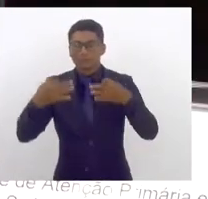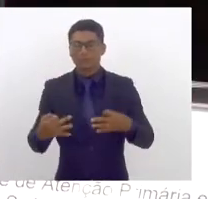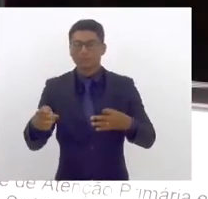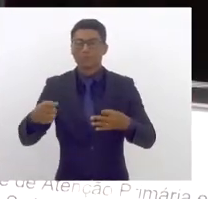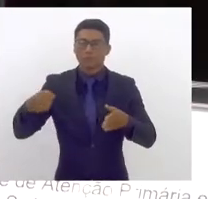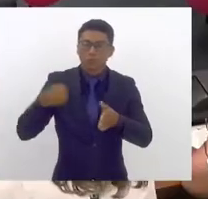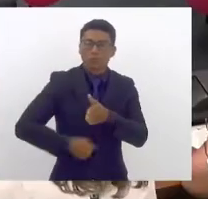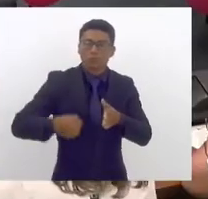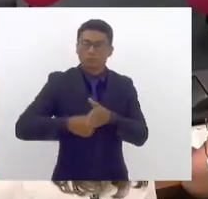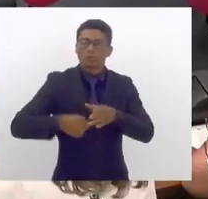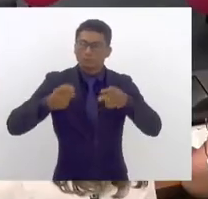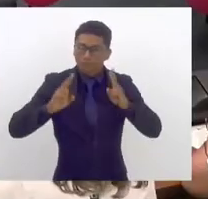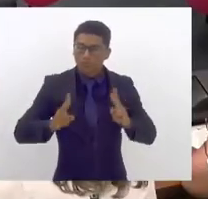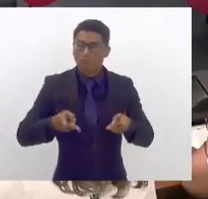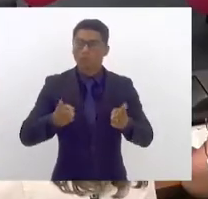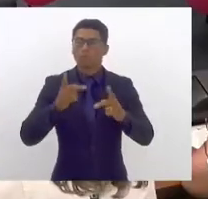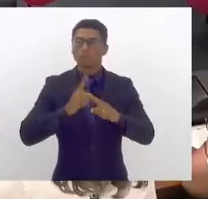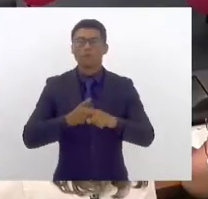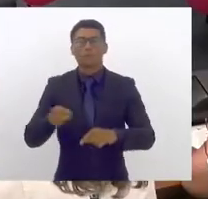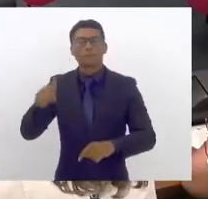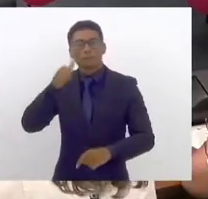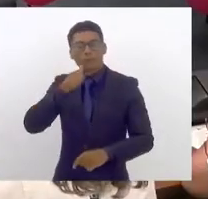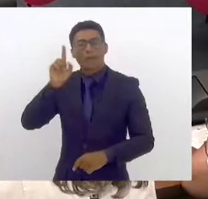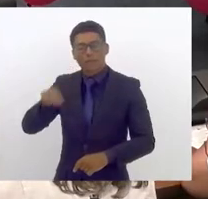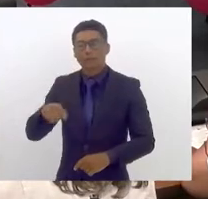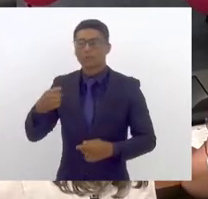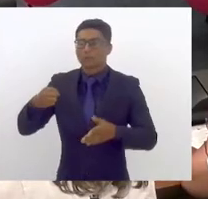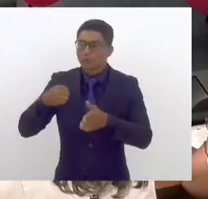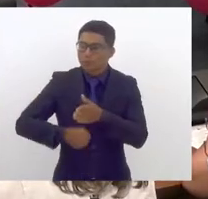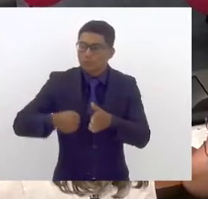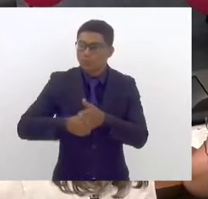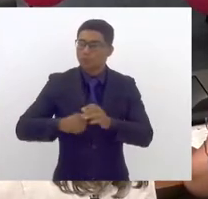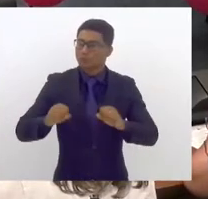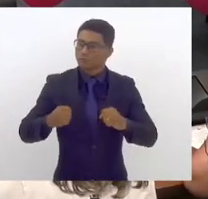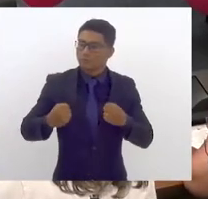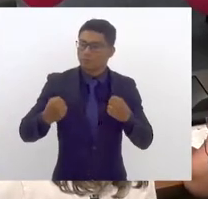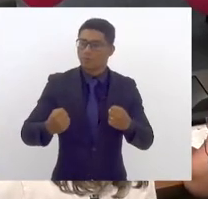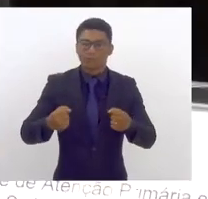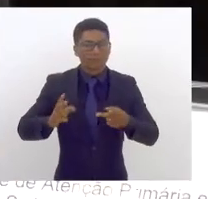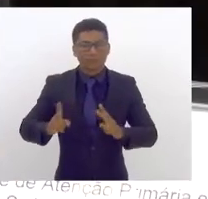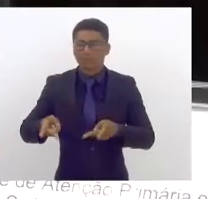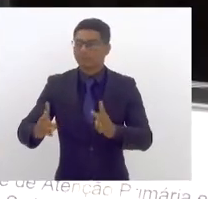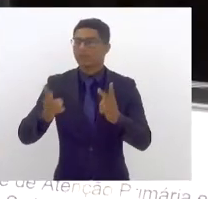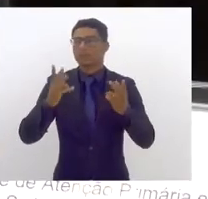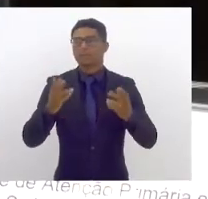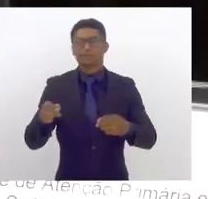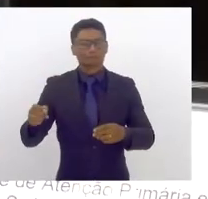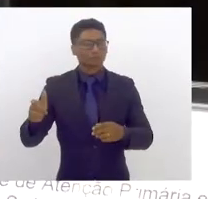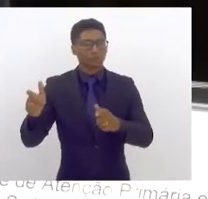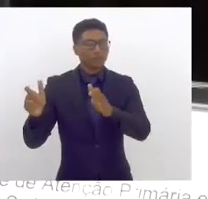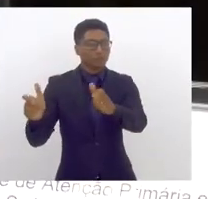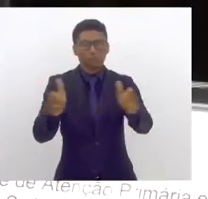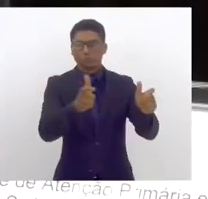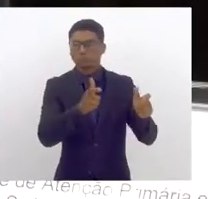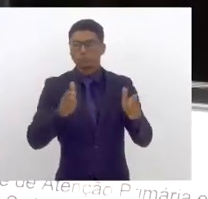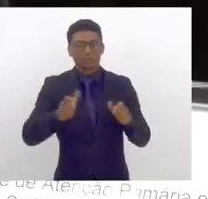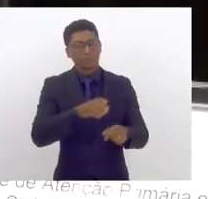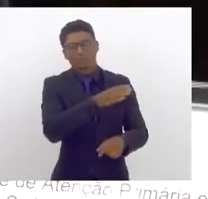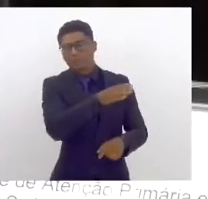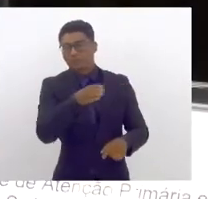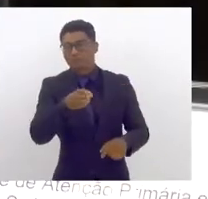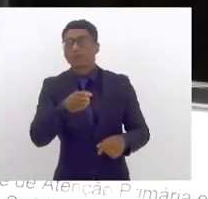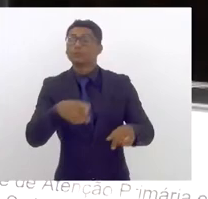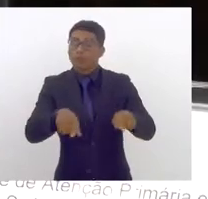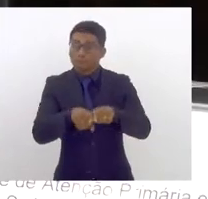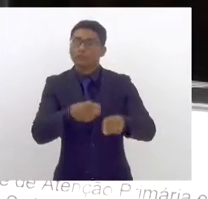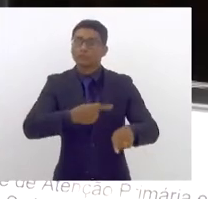Continuará Porque você é uma mulher de luta em todos os espaços os seus espaços serão espaços onde nós